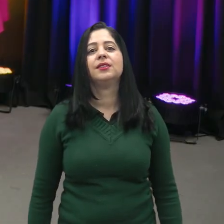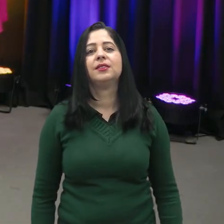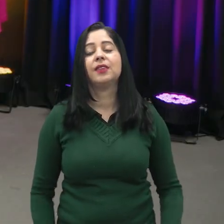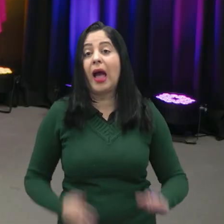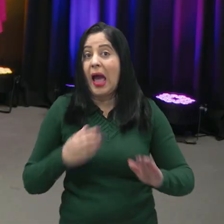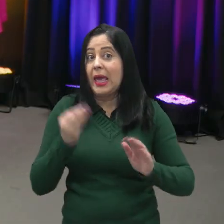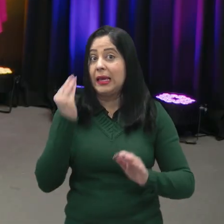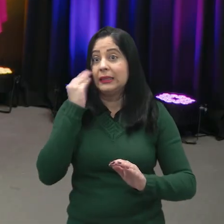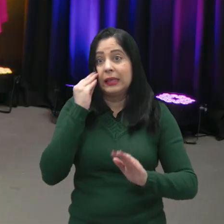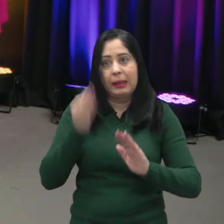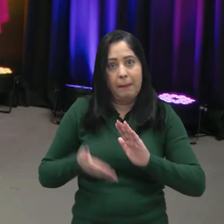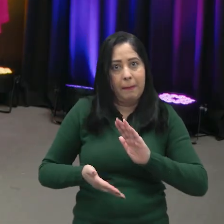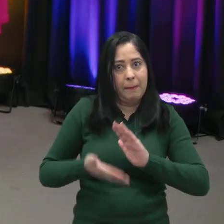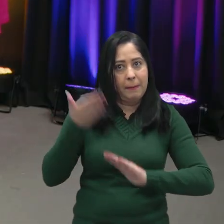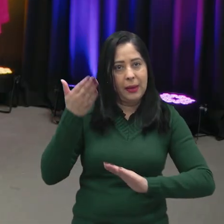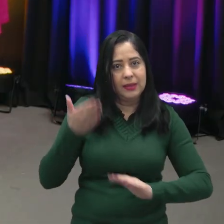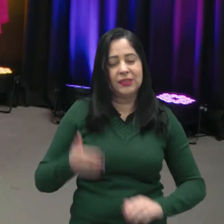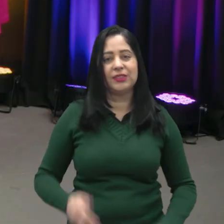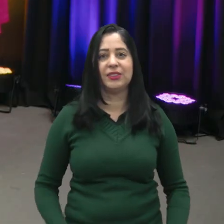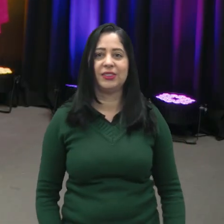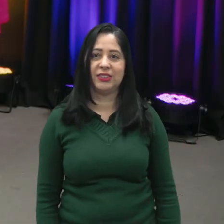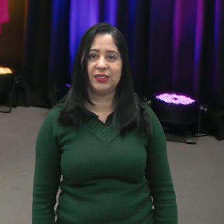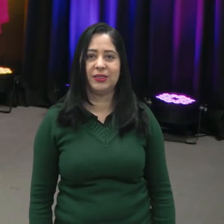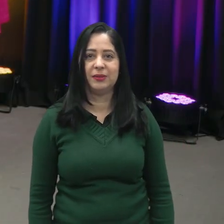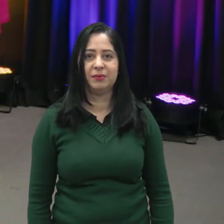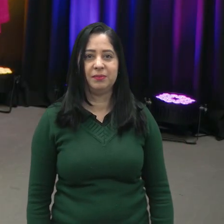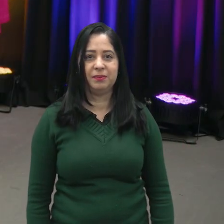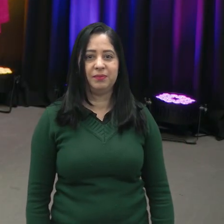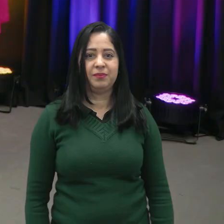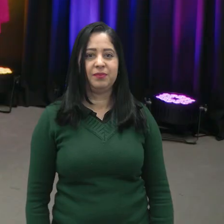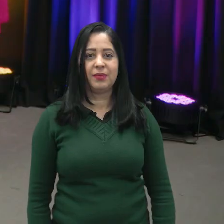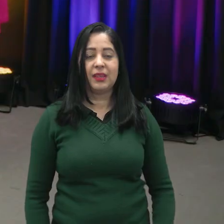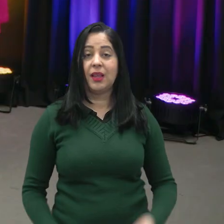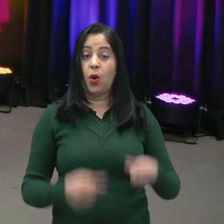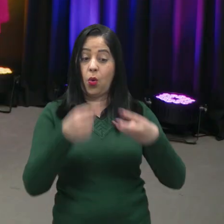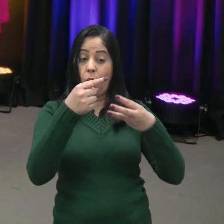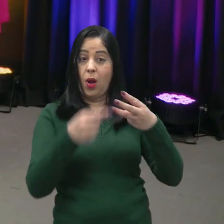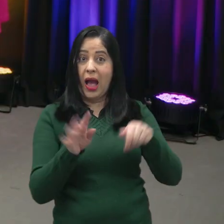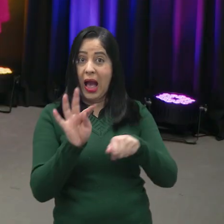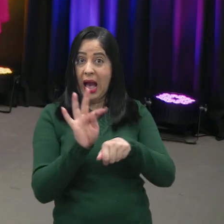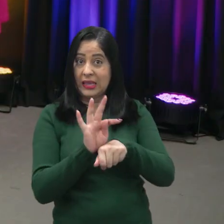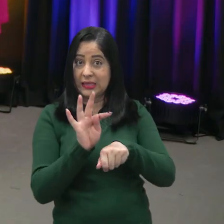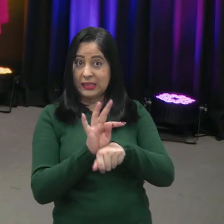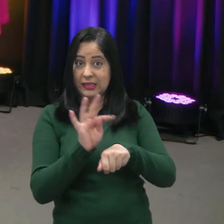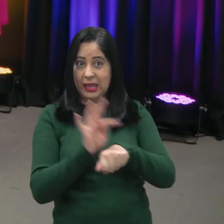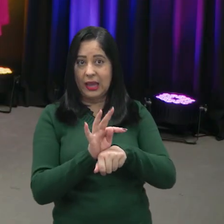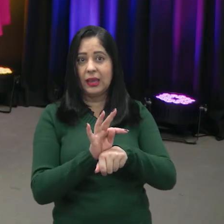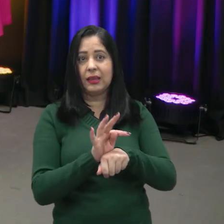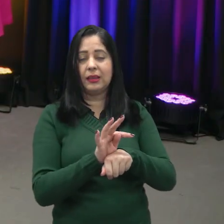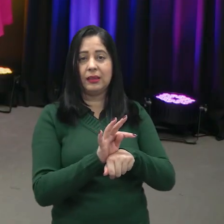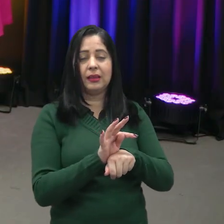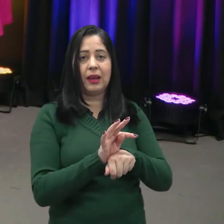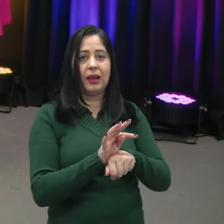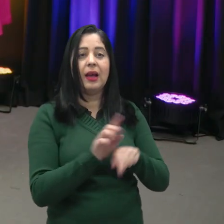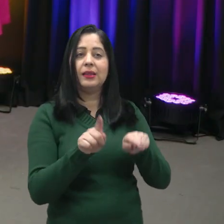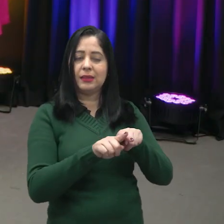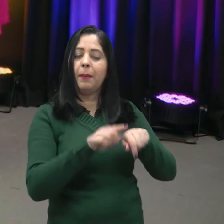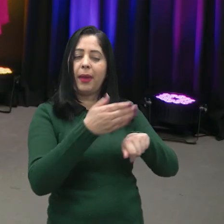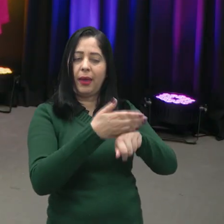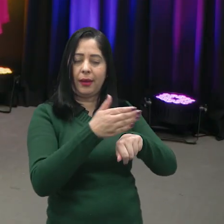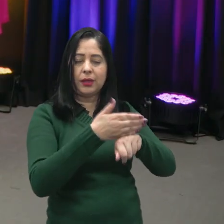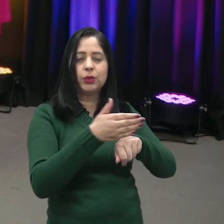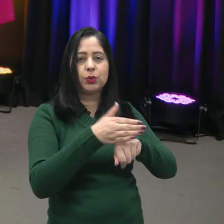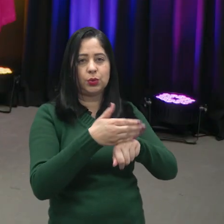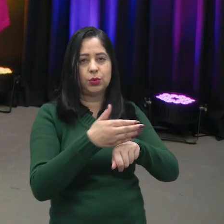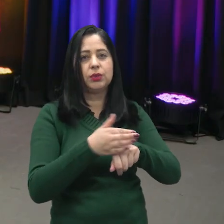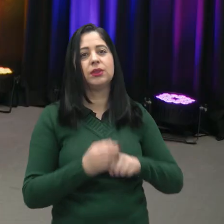também durante o treino, né? Utiliza durante o treino. Sim. Né? E aí a gente dá sequência em quedas. Outra situação, por exemplo,